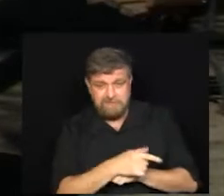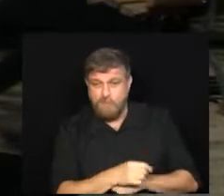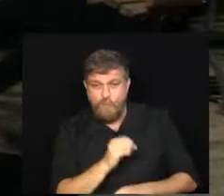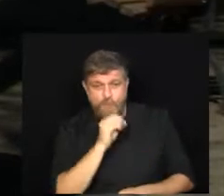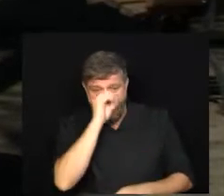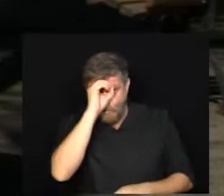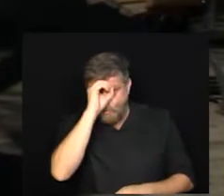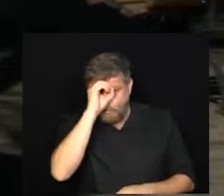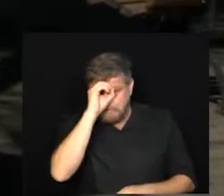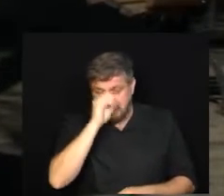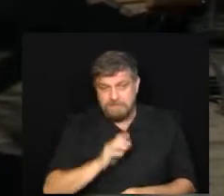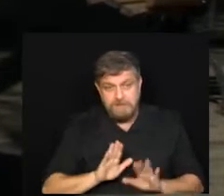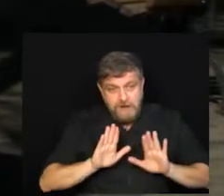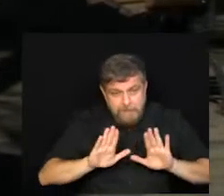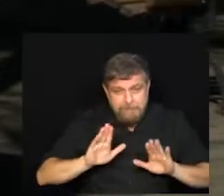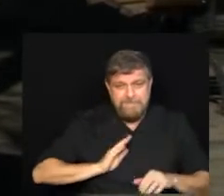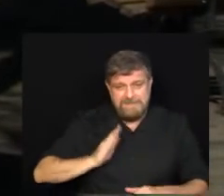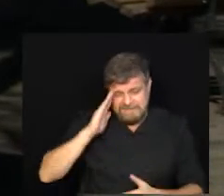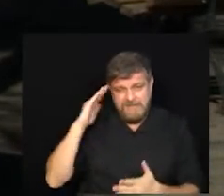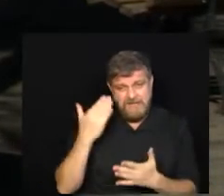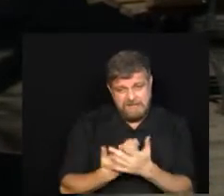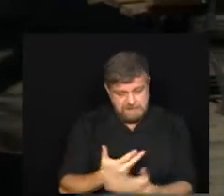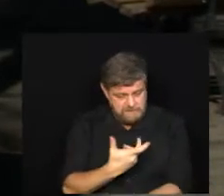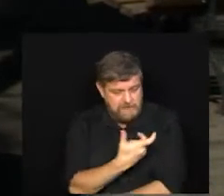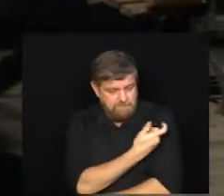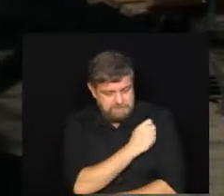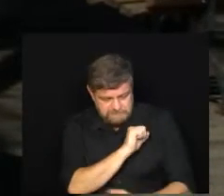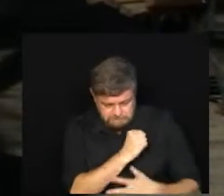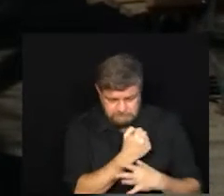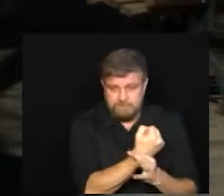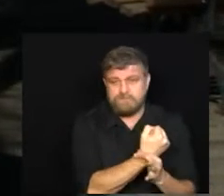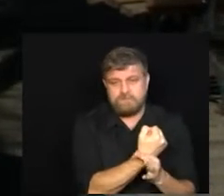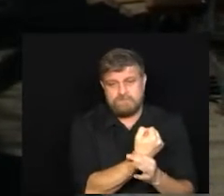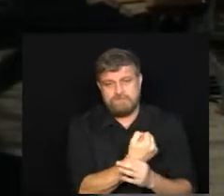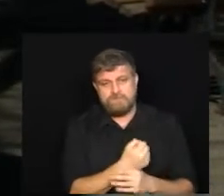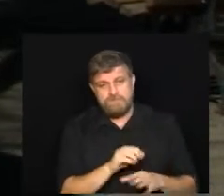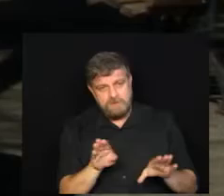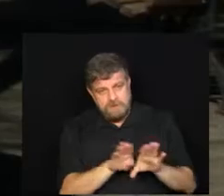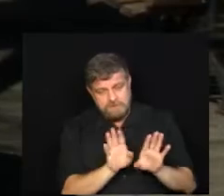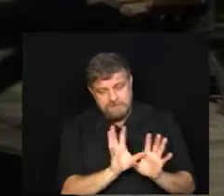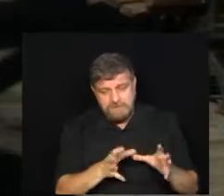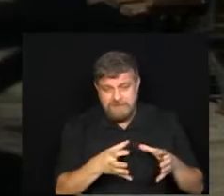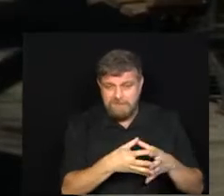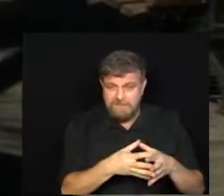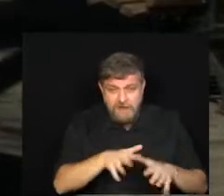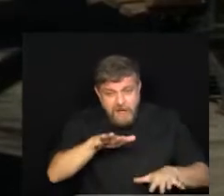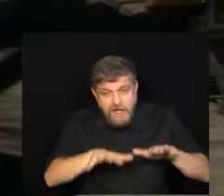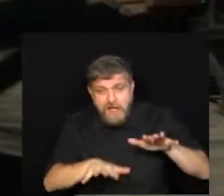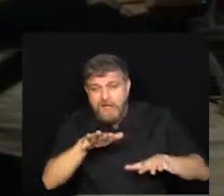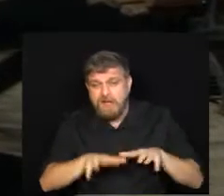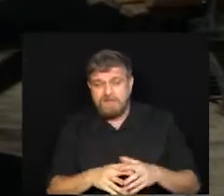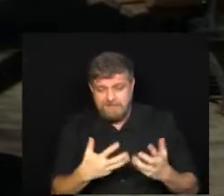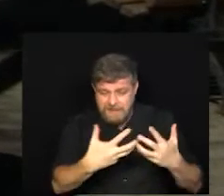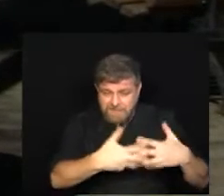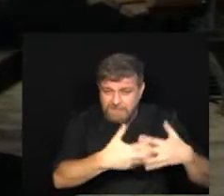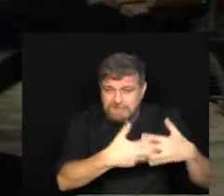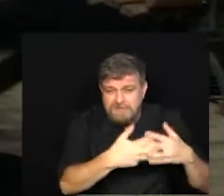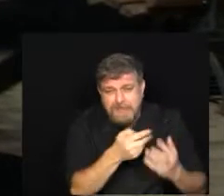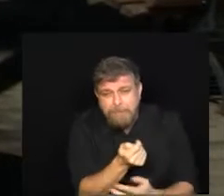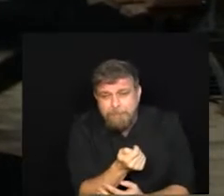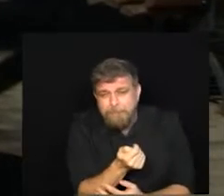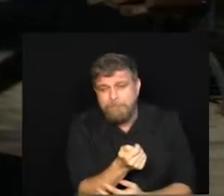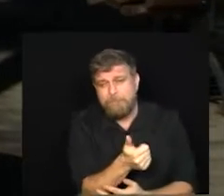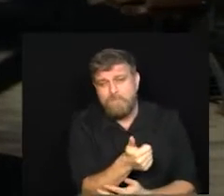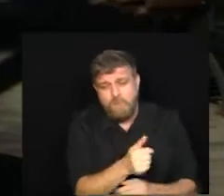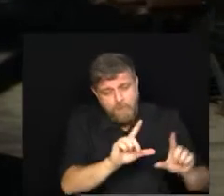grandes quantidades. Mas provavelmente a vacina é segura também nessa população, só que talvez a eficácia nesse grupo vai ser um pouco menor.